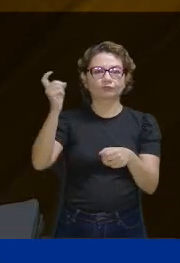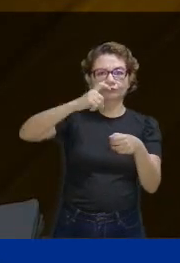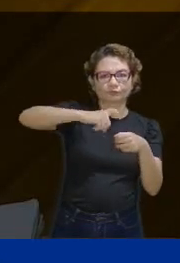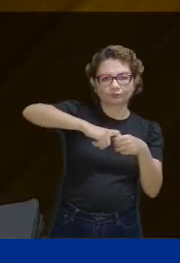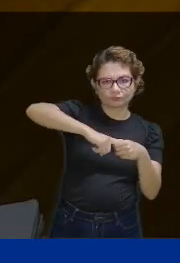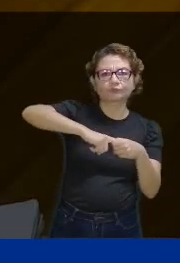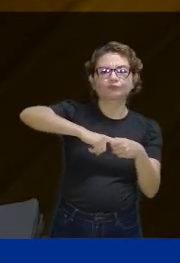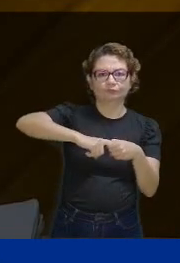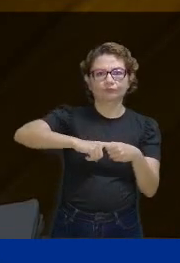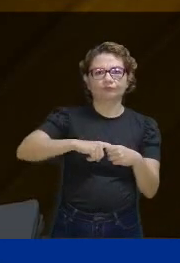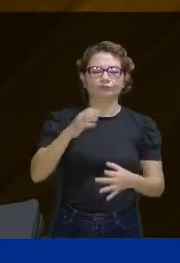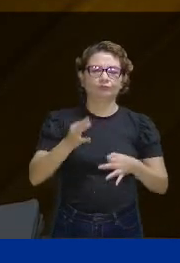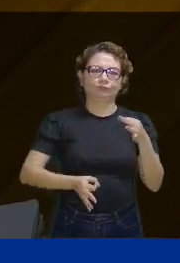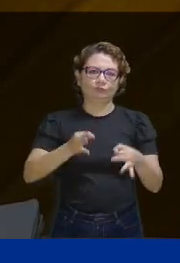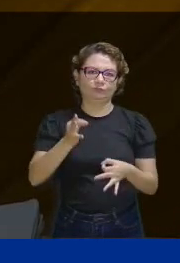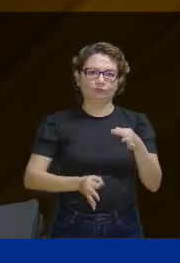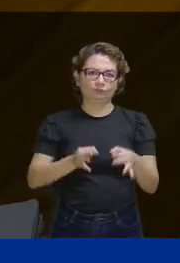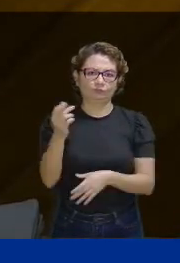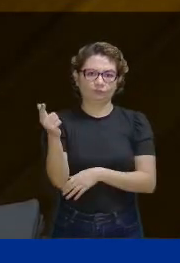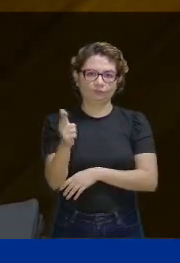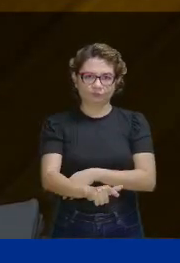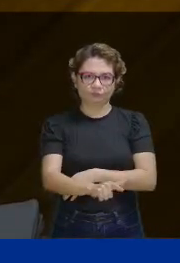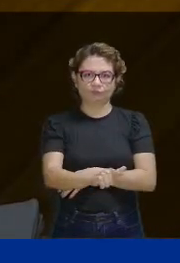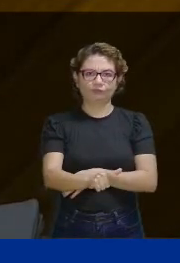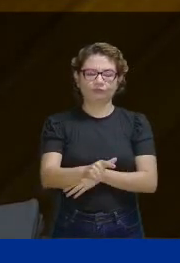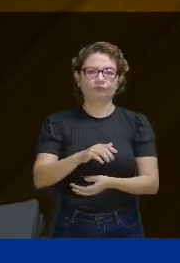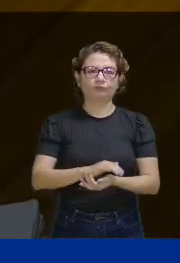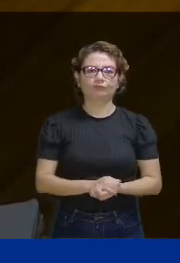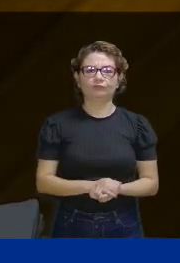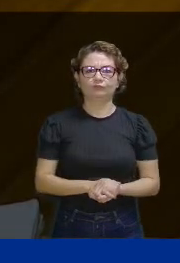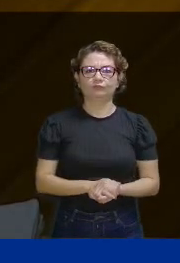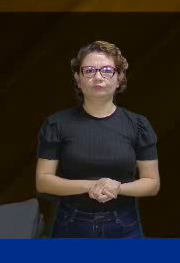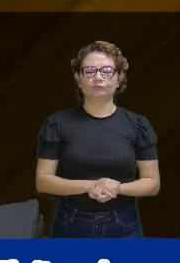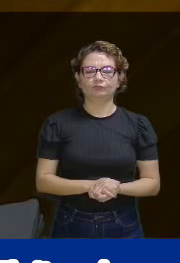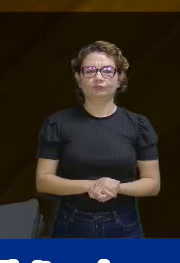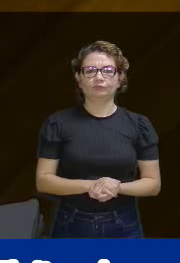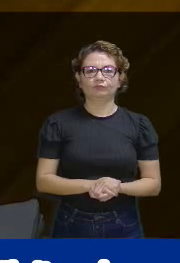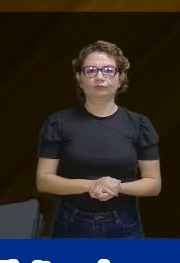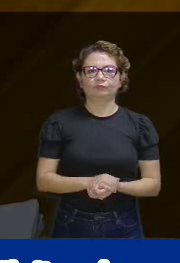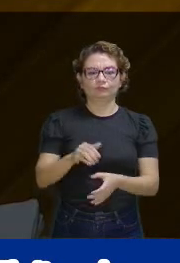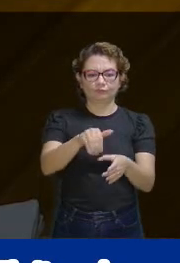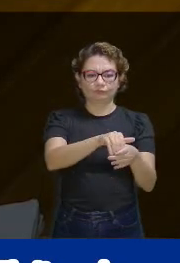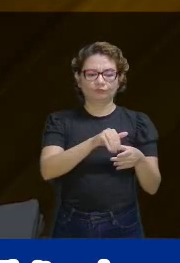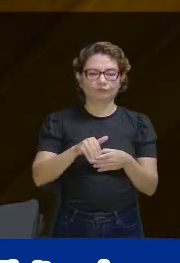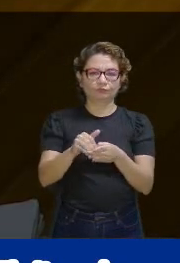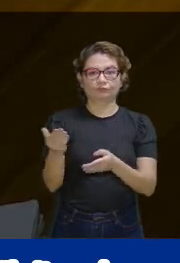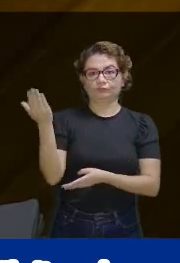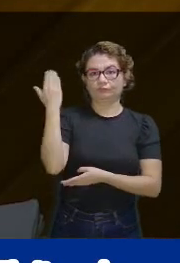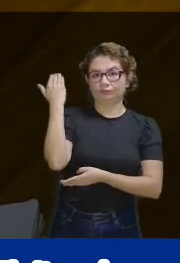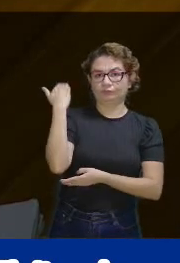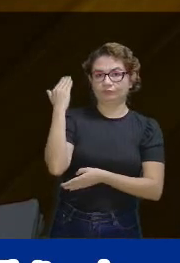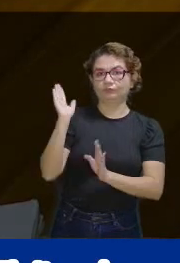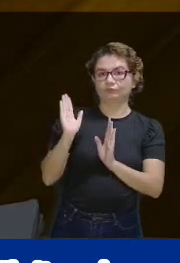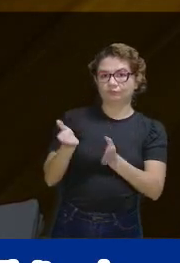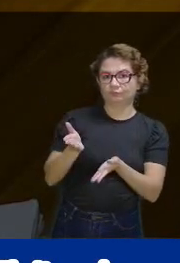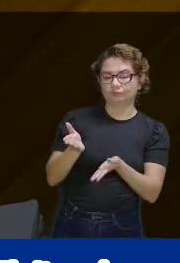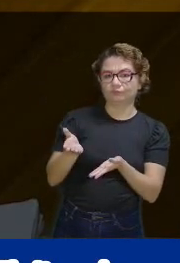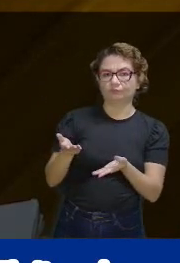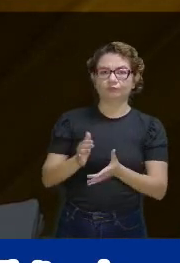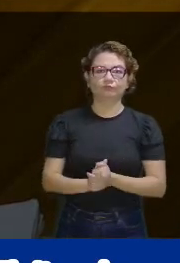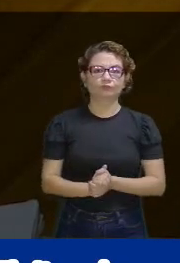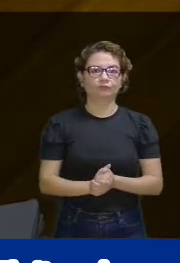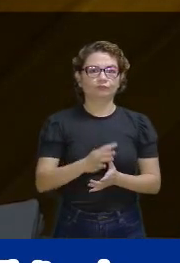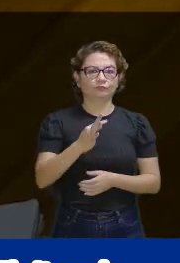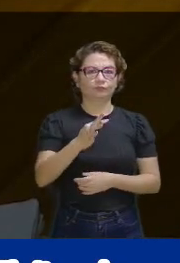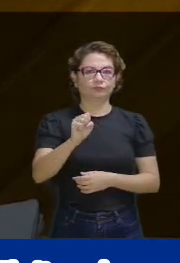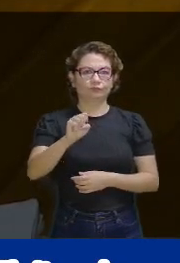maquiagem, sobrancelha bem desenhada, nariz afilado e batom nude. Traz toga preta. O acórdão anteriormente proferido, o